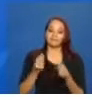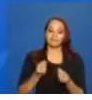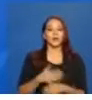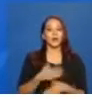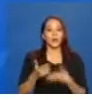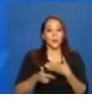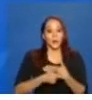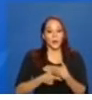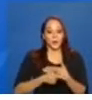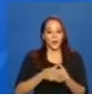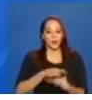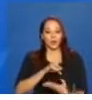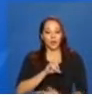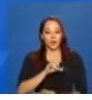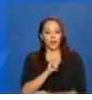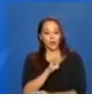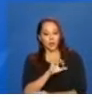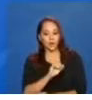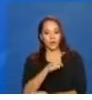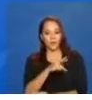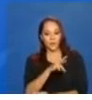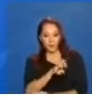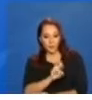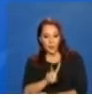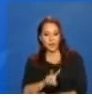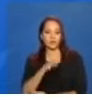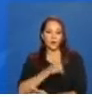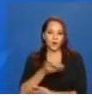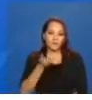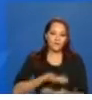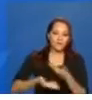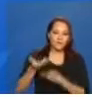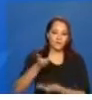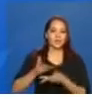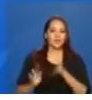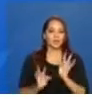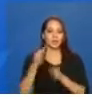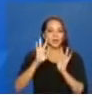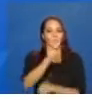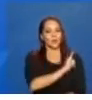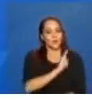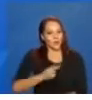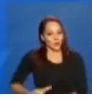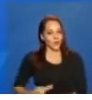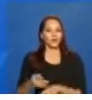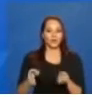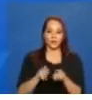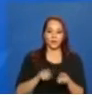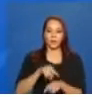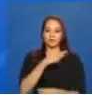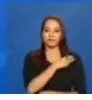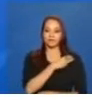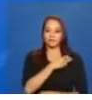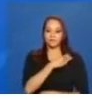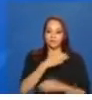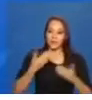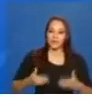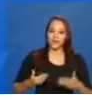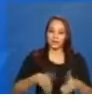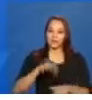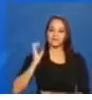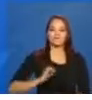da Dataprev como parceira tecnológica do governo, como parceira tecnológica do Ministério da Cidadania,